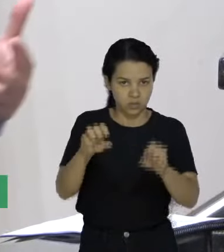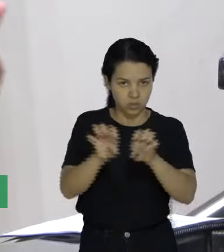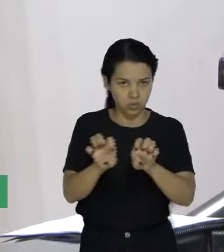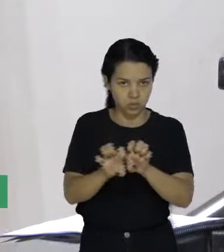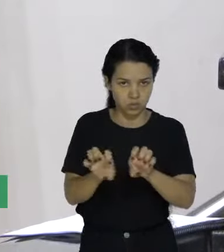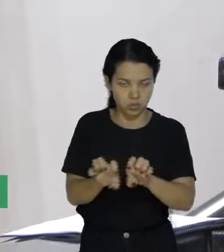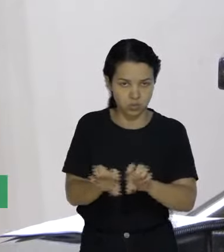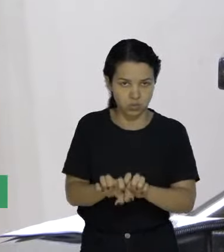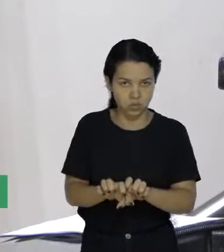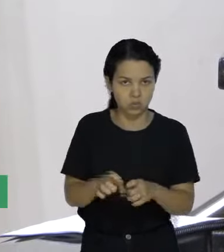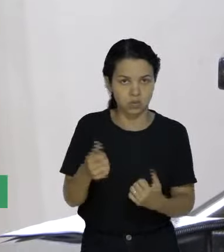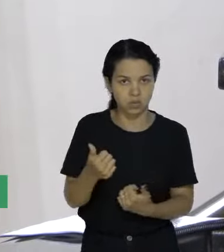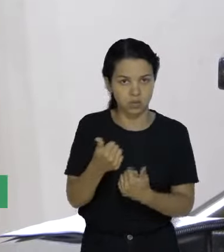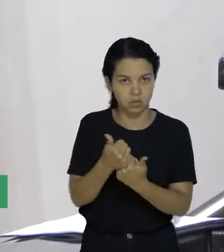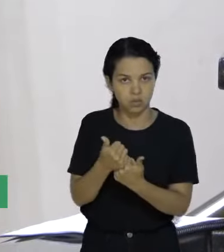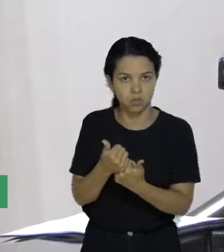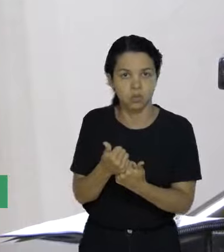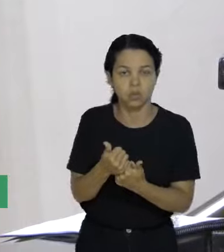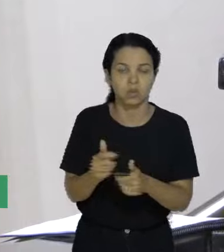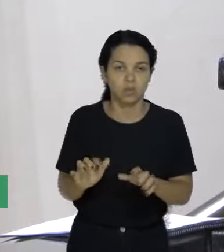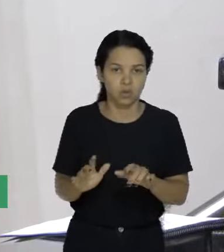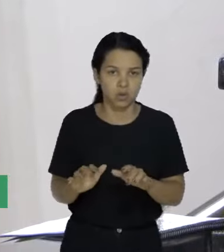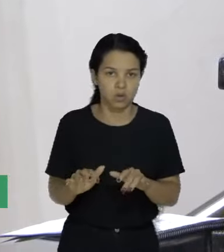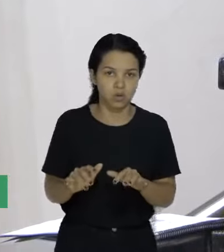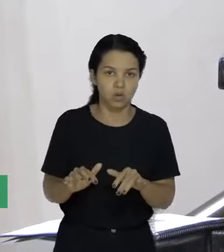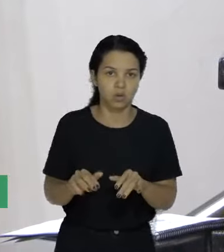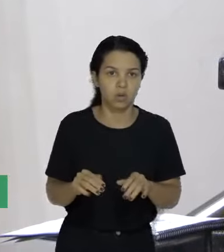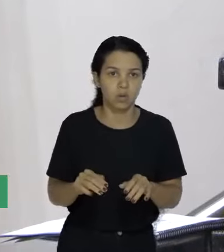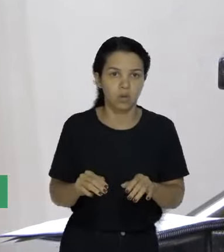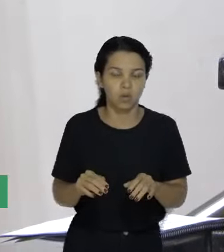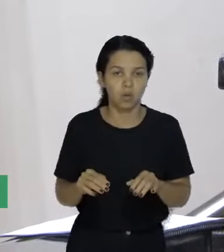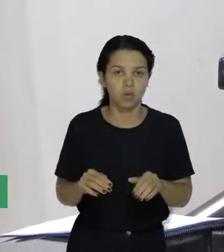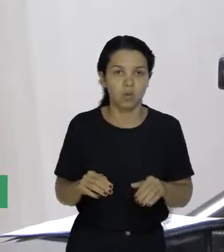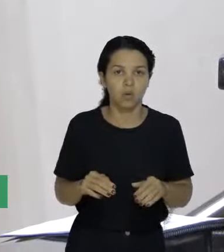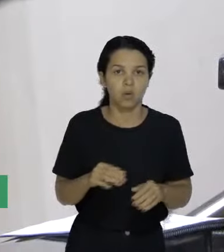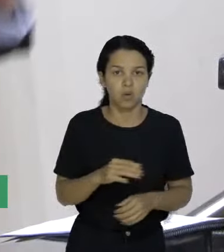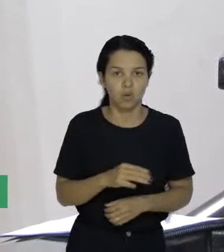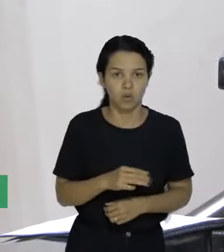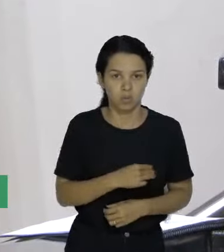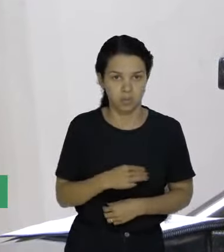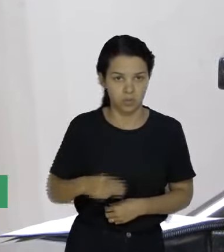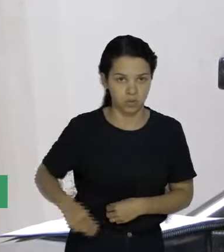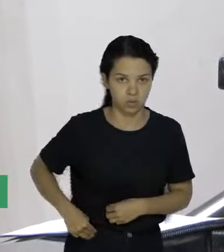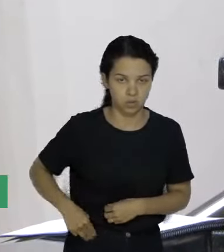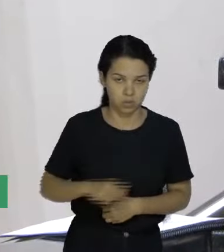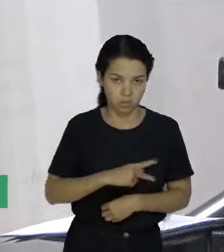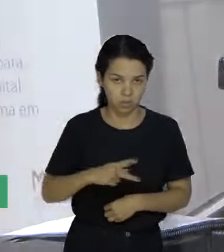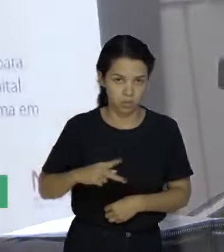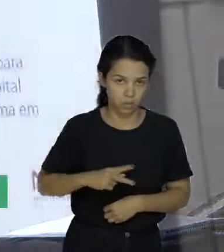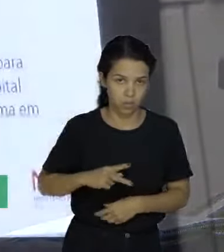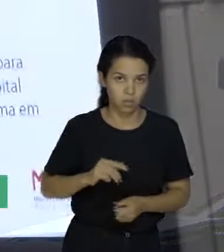de apoio de escritório Ministério Público por meio do seu frbl